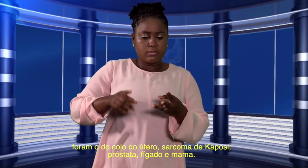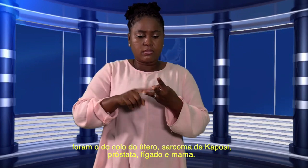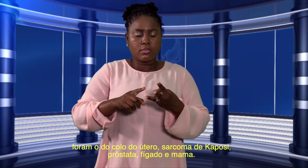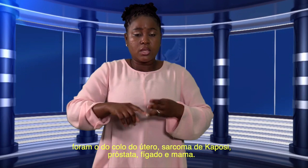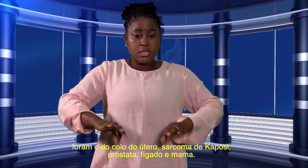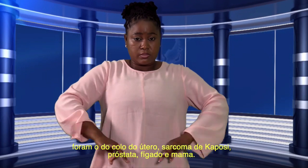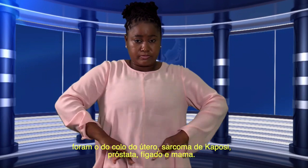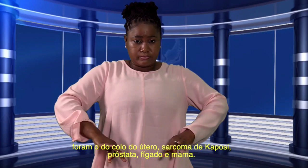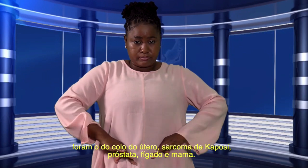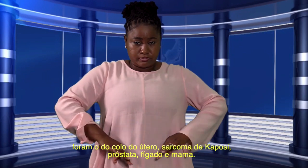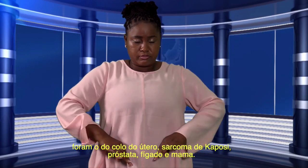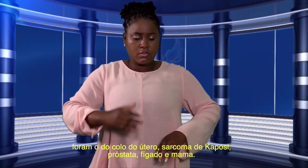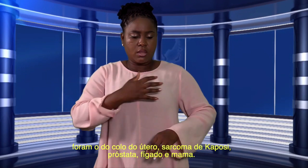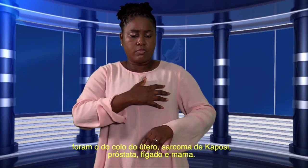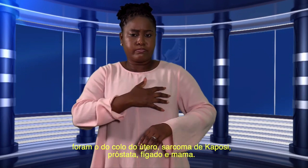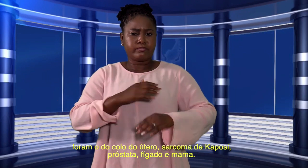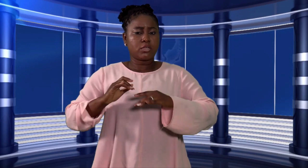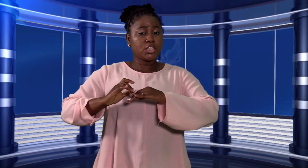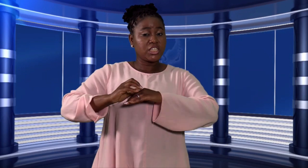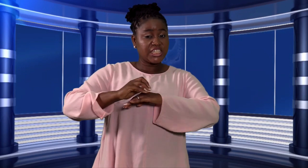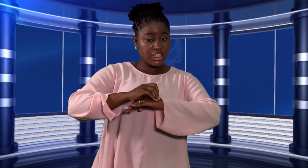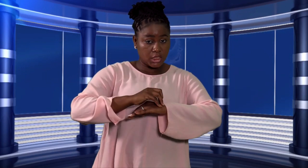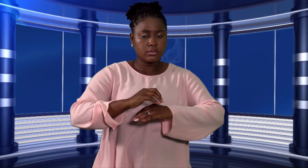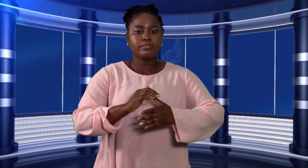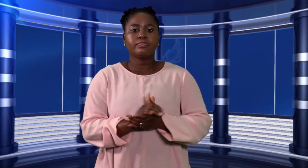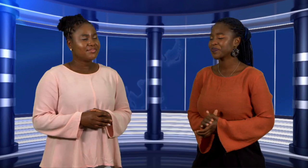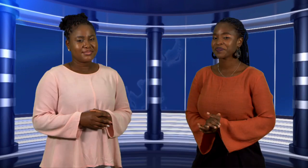Kaposi, próstata, fígado e mama.